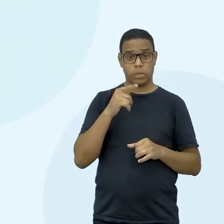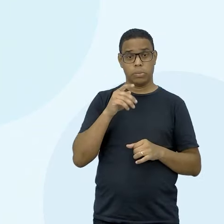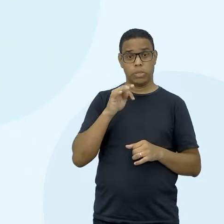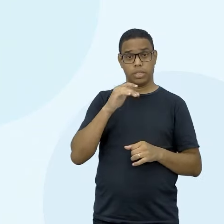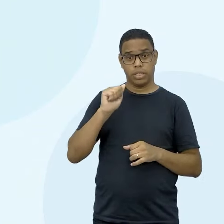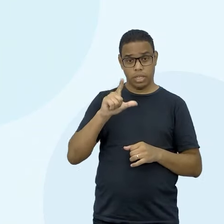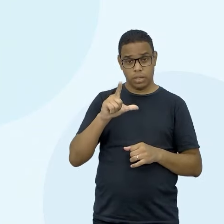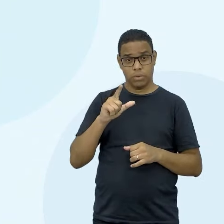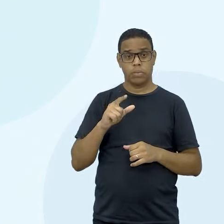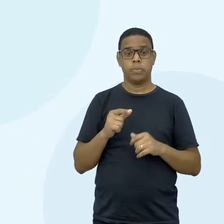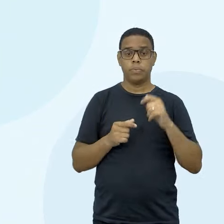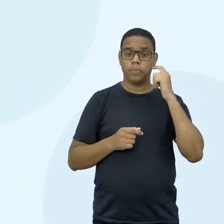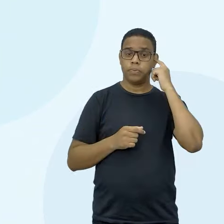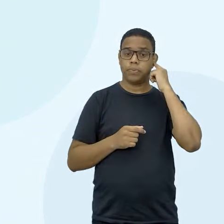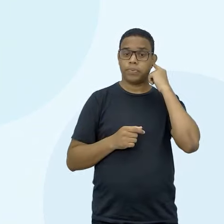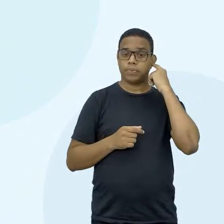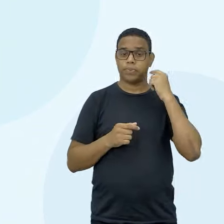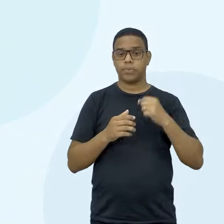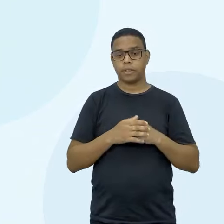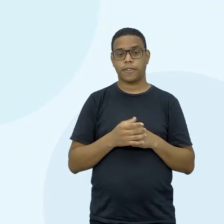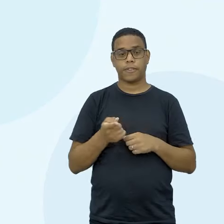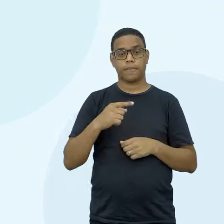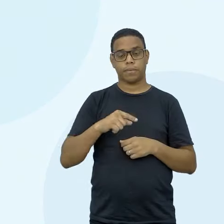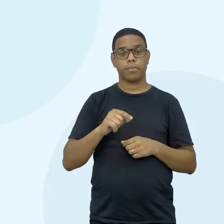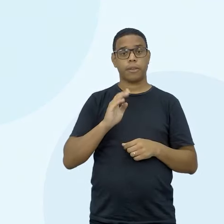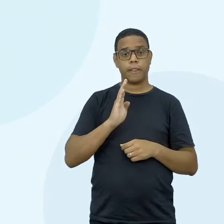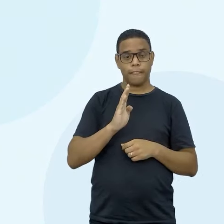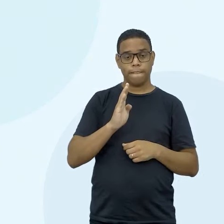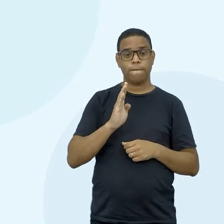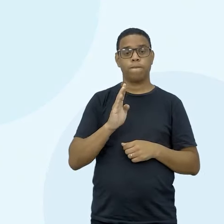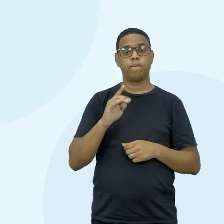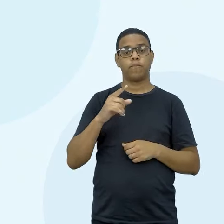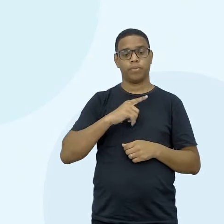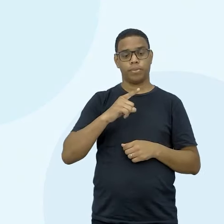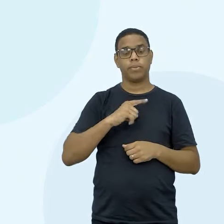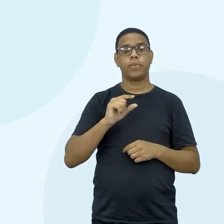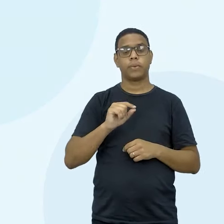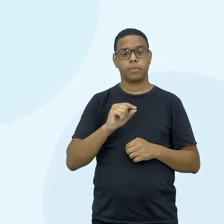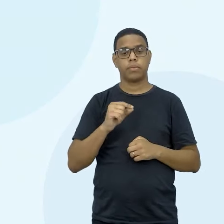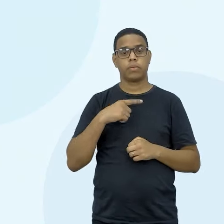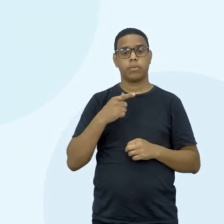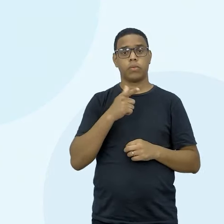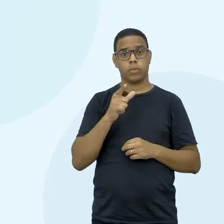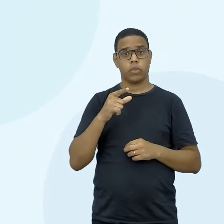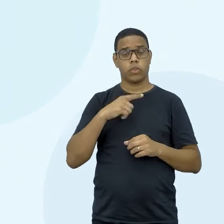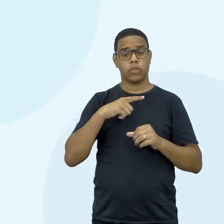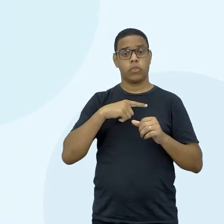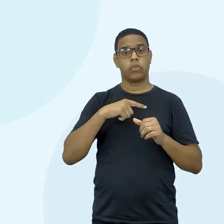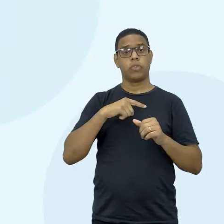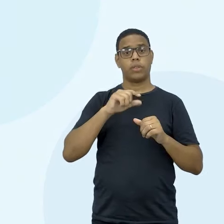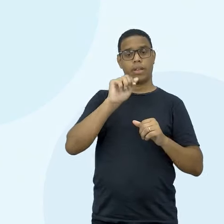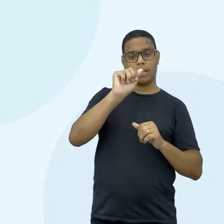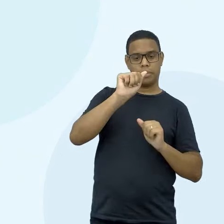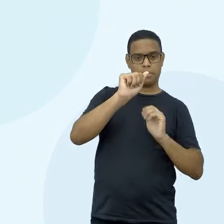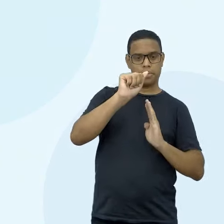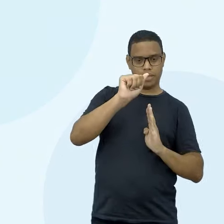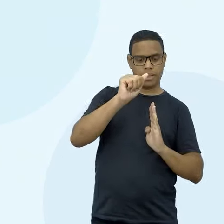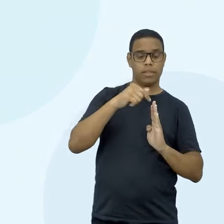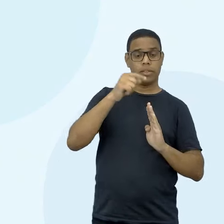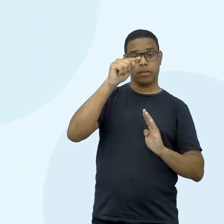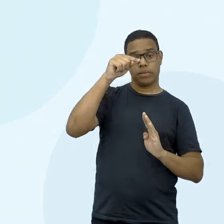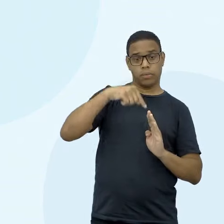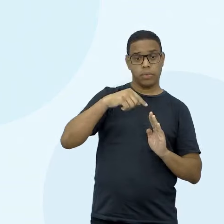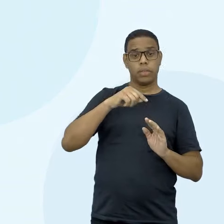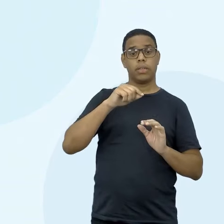potencial gravitacional, olha só. E aqui no ponto B, a gente já tem uma outra forma de energia que chama